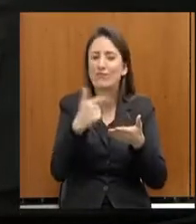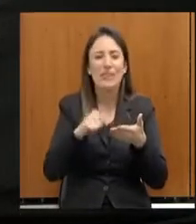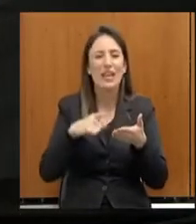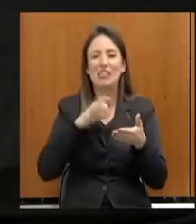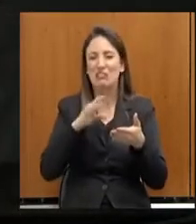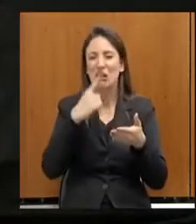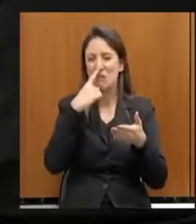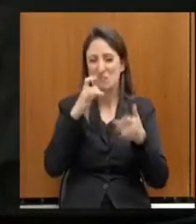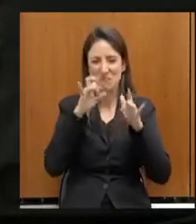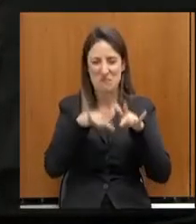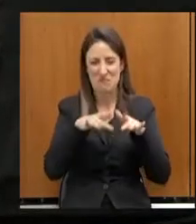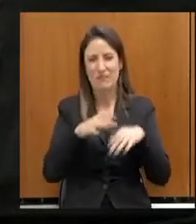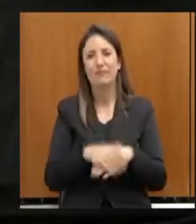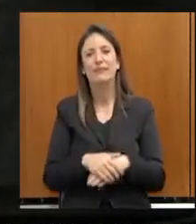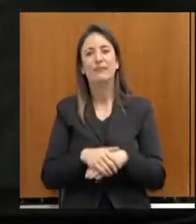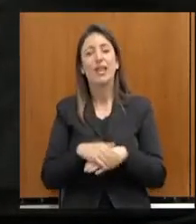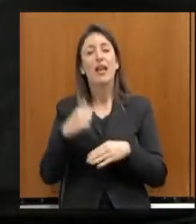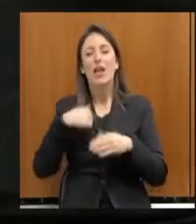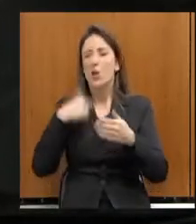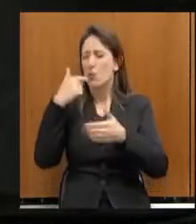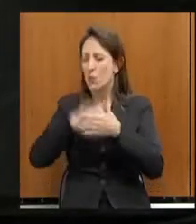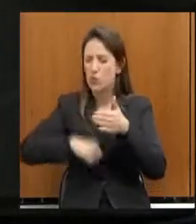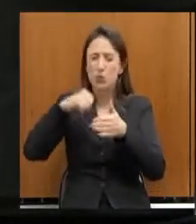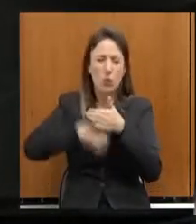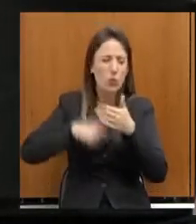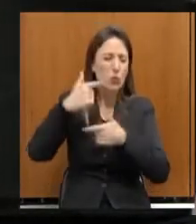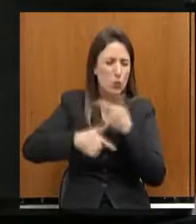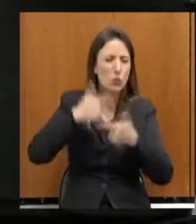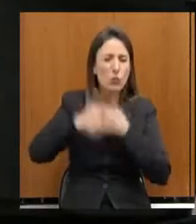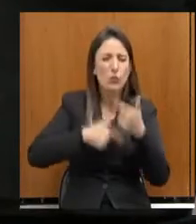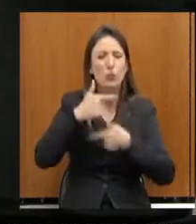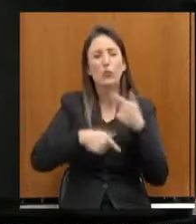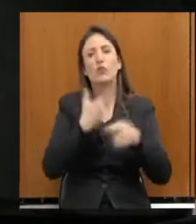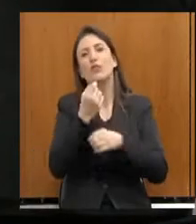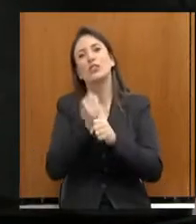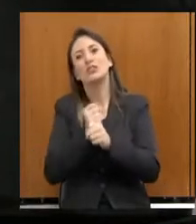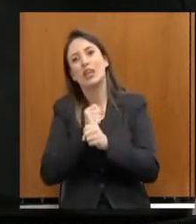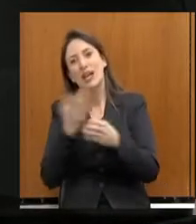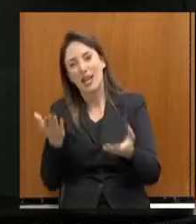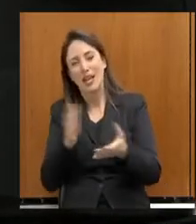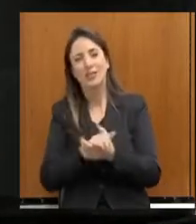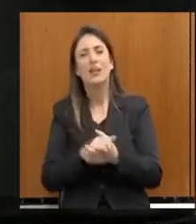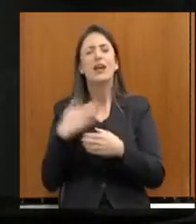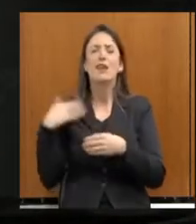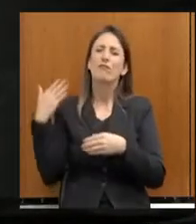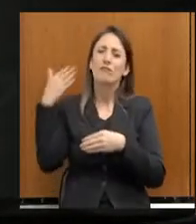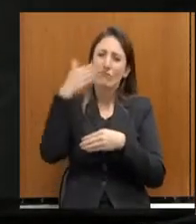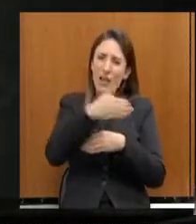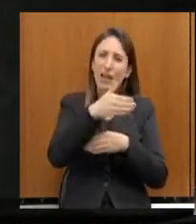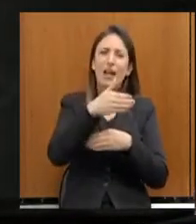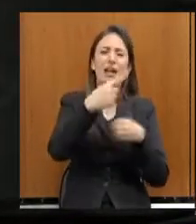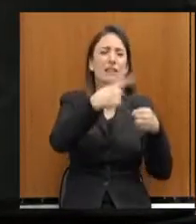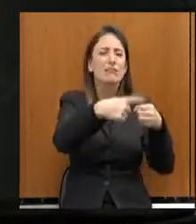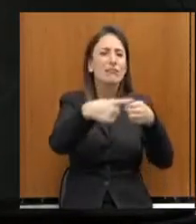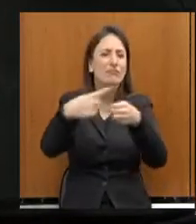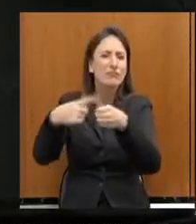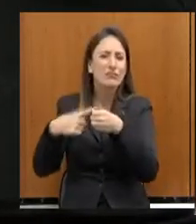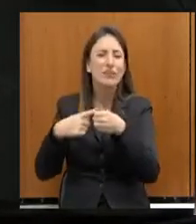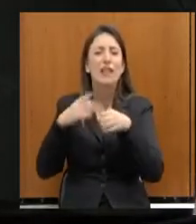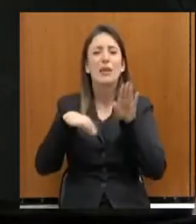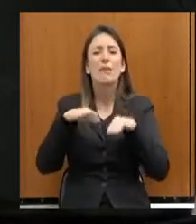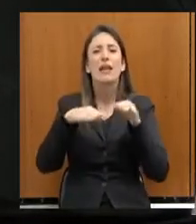ir que estado de São Paulo Vale nos pequenos municípios vai me tira da Puã oito mil habitantes não têm